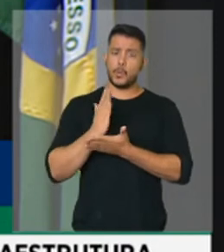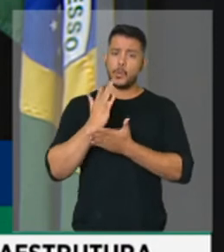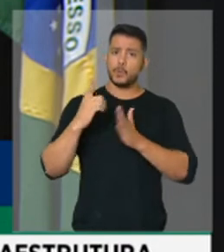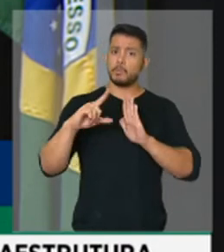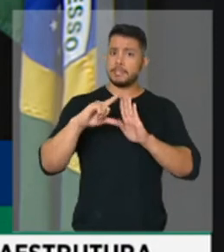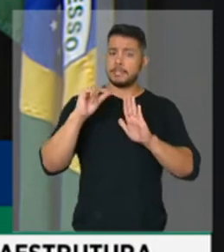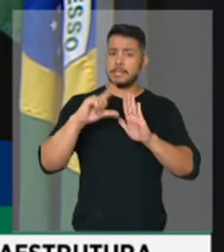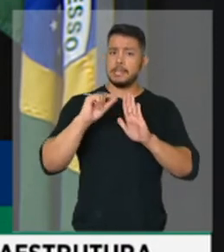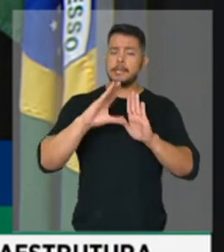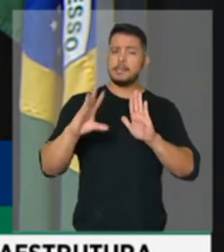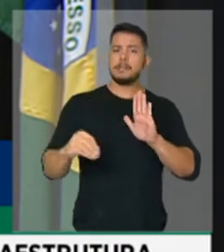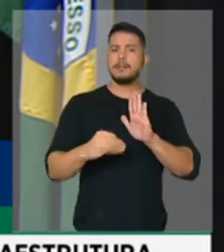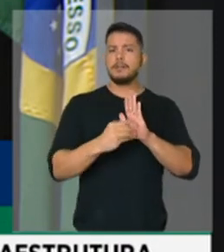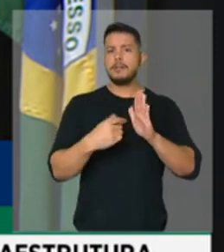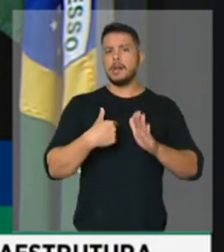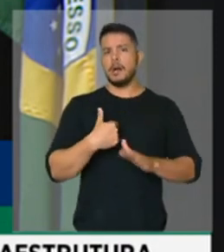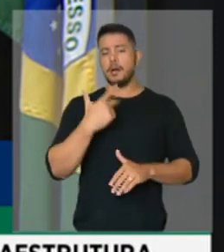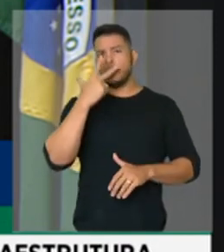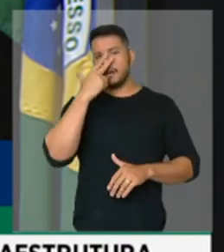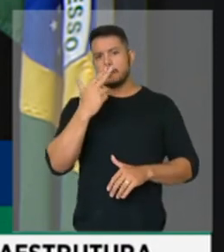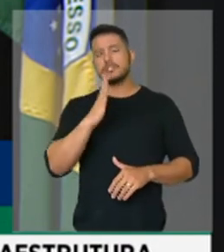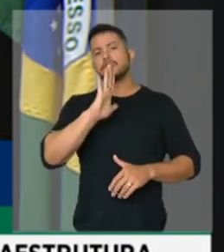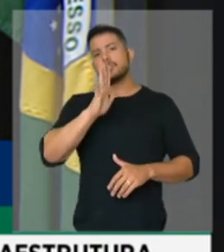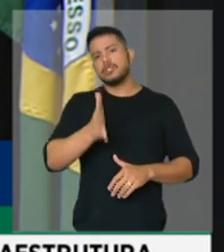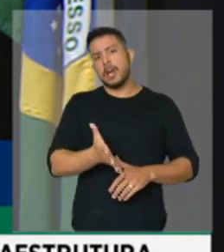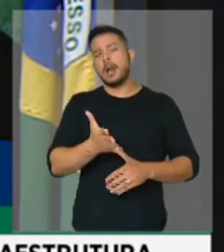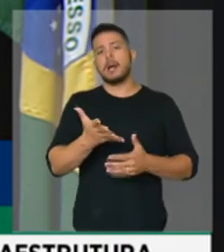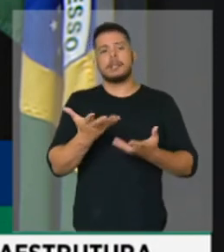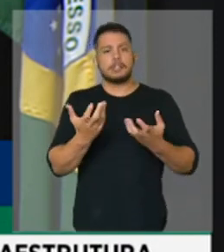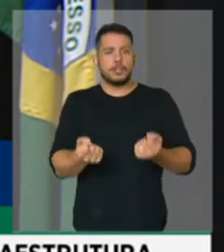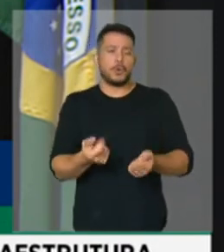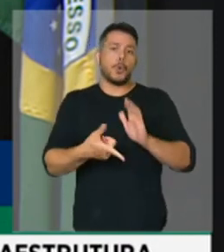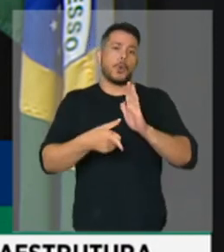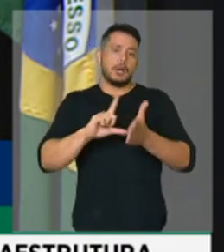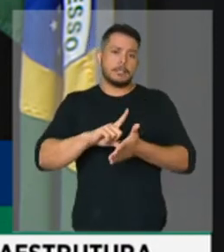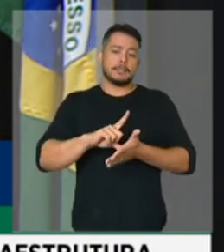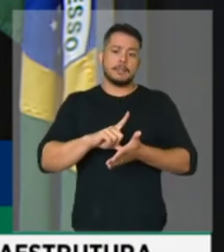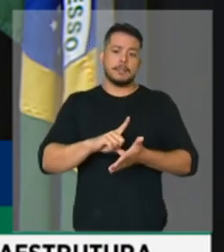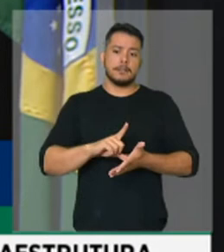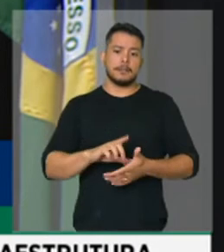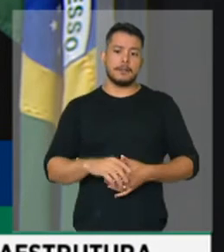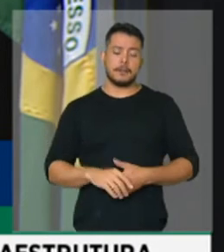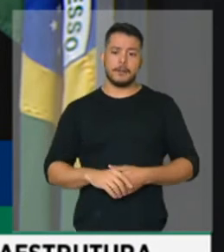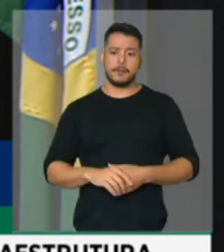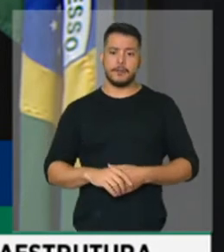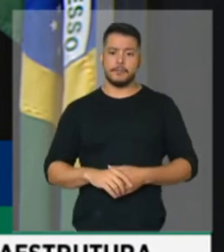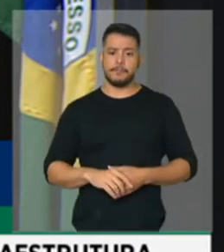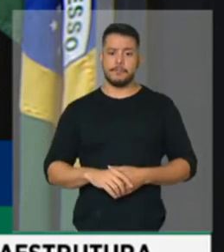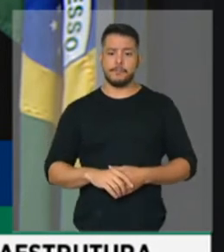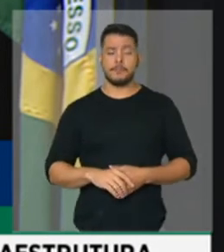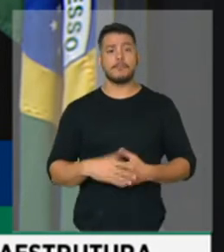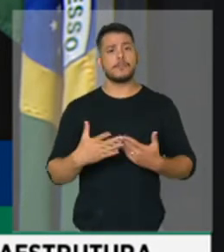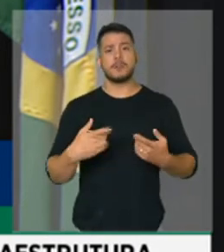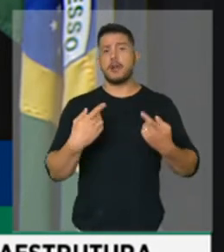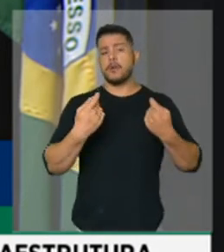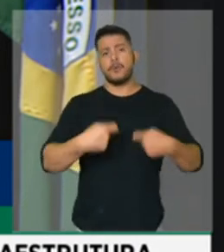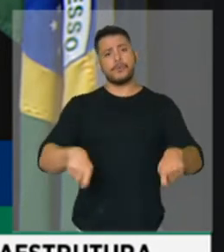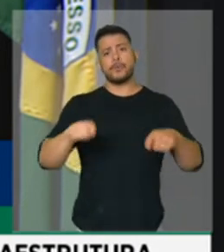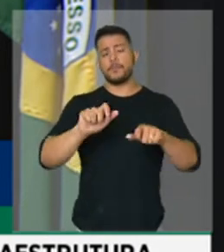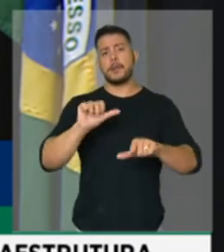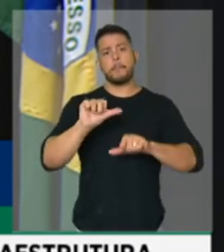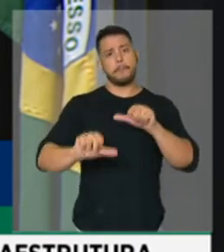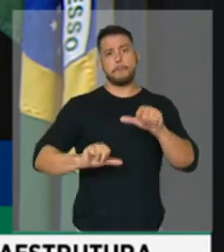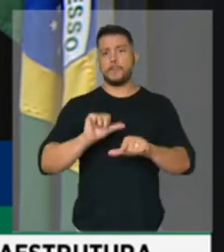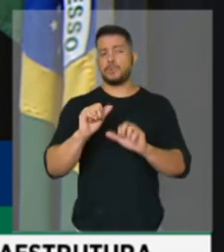que eu considero que foram já atendidas, elas foram não a ponto de necessitar mudar o